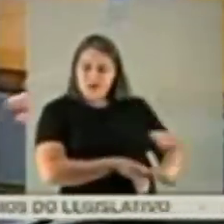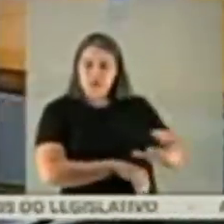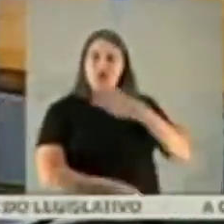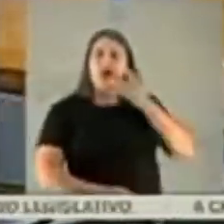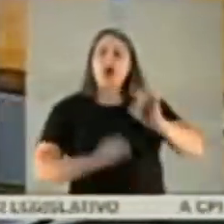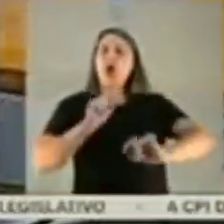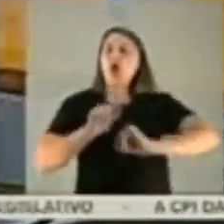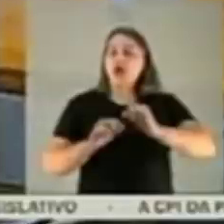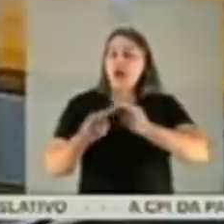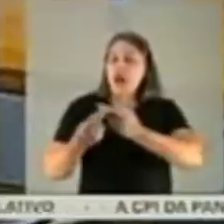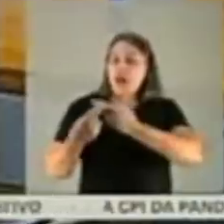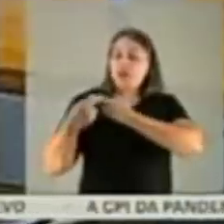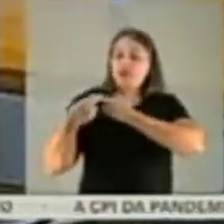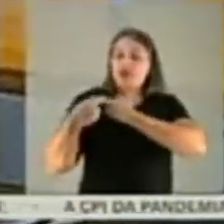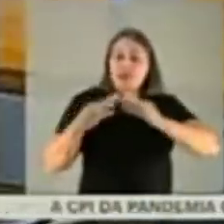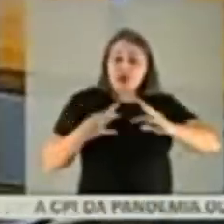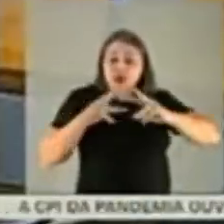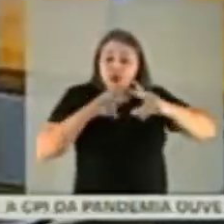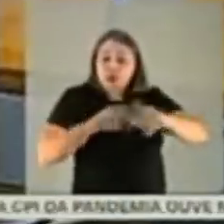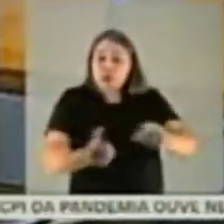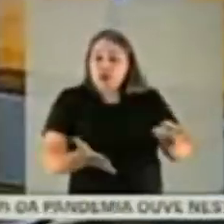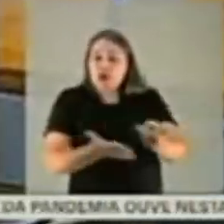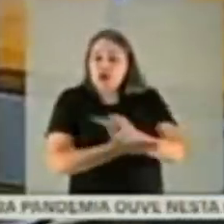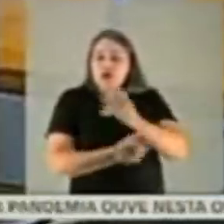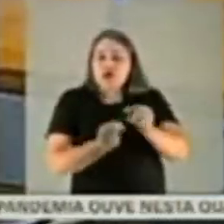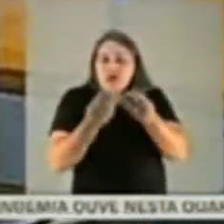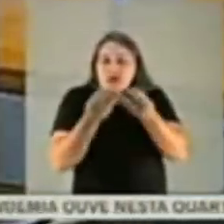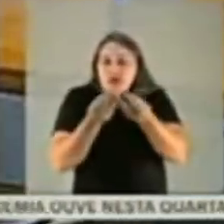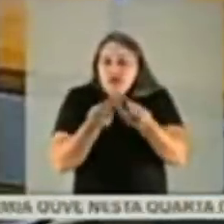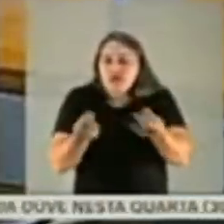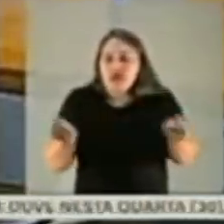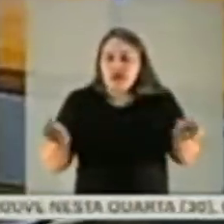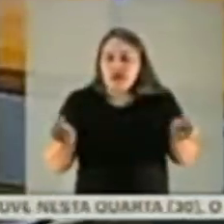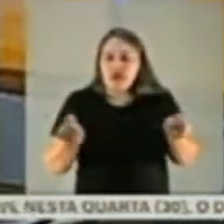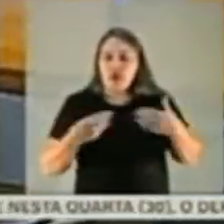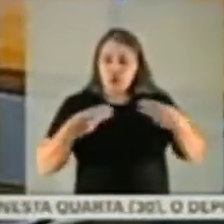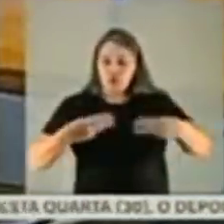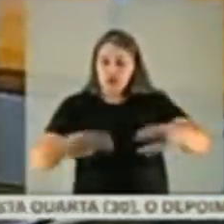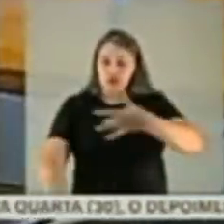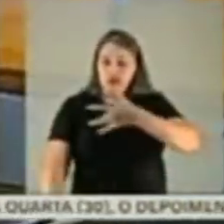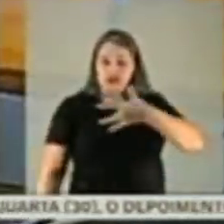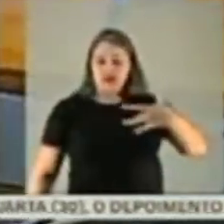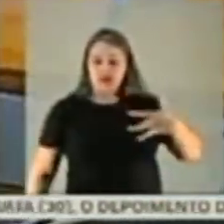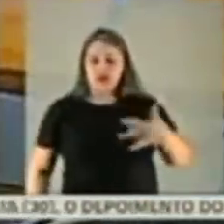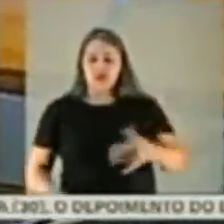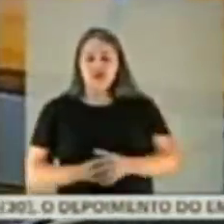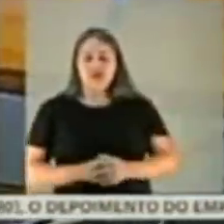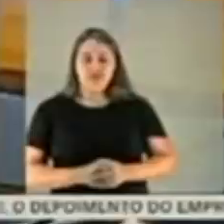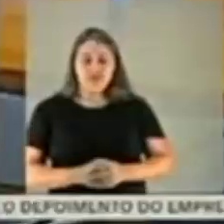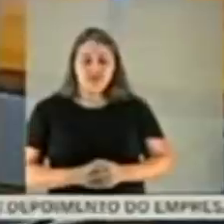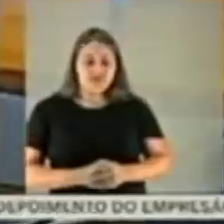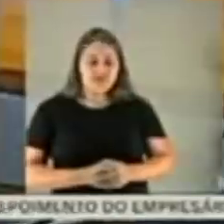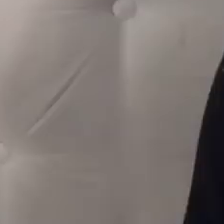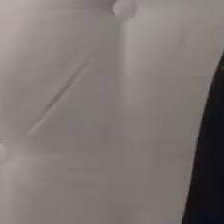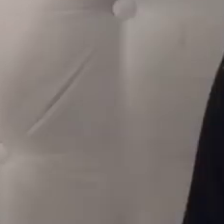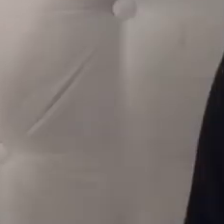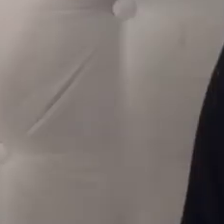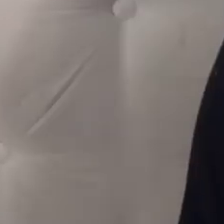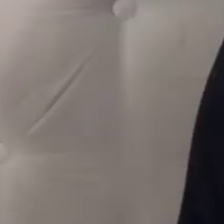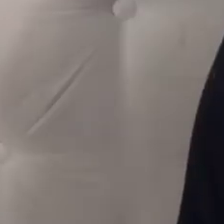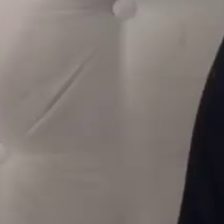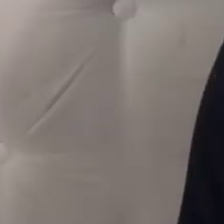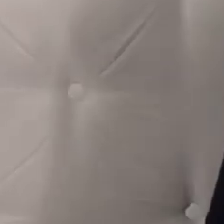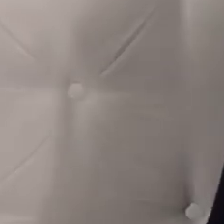a responsabilidade de tudo o que acontece nas minúcias do Ministério da Saúde. Veja que hoje está sendo um dia muito importante.